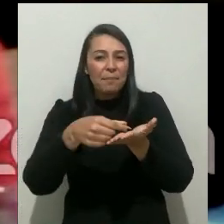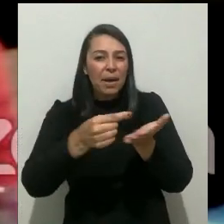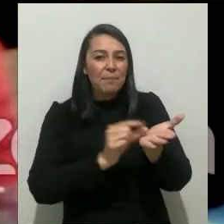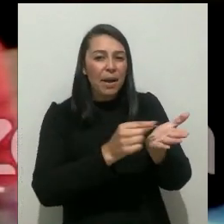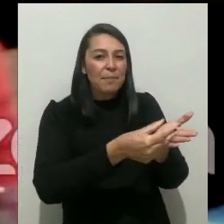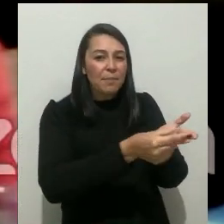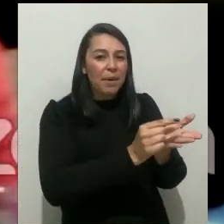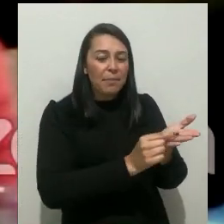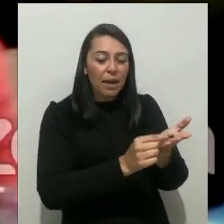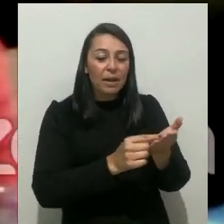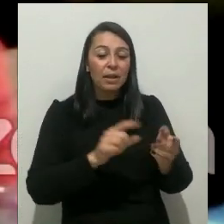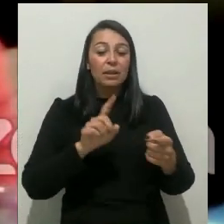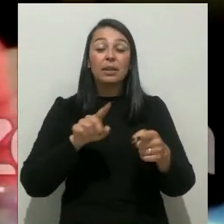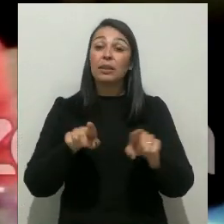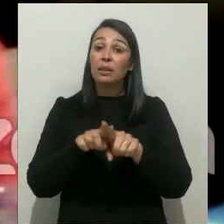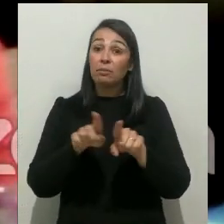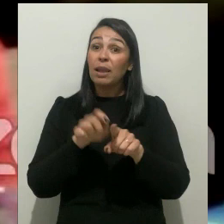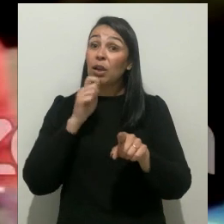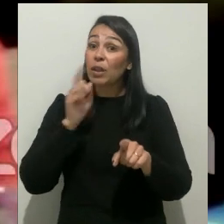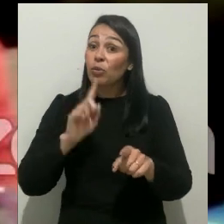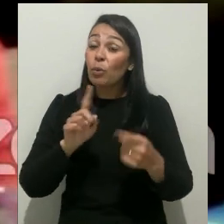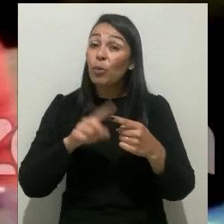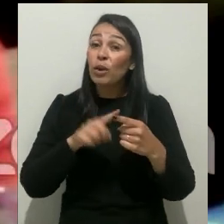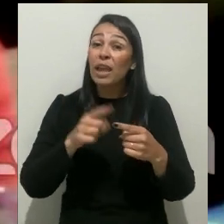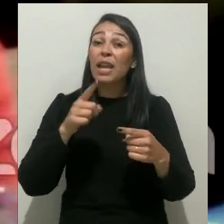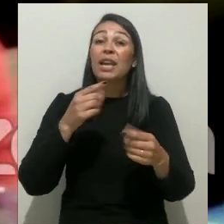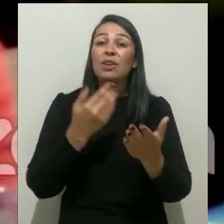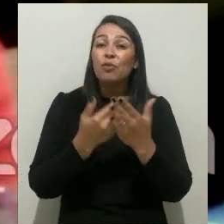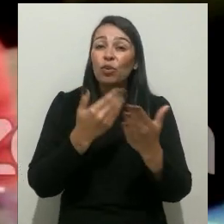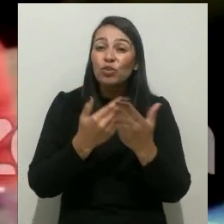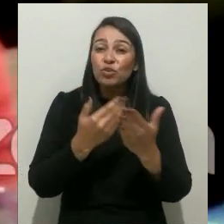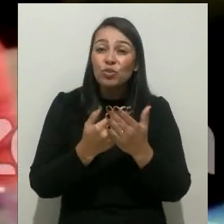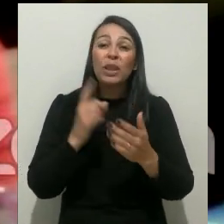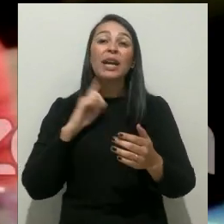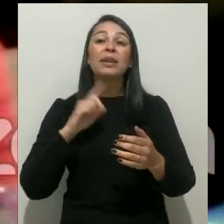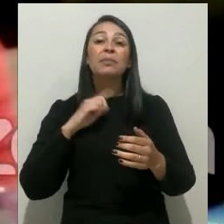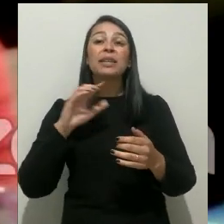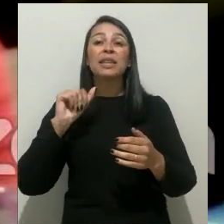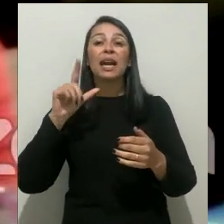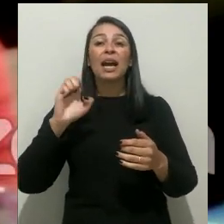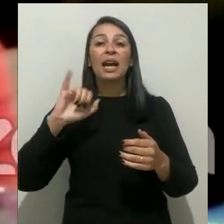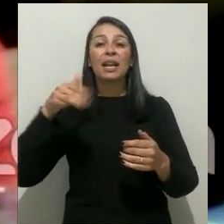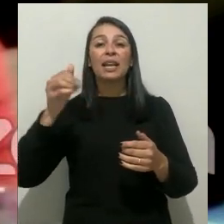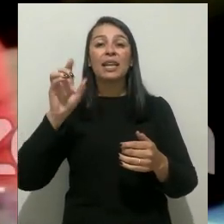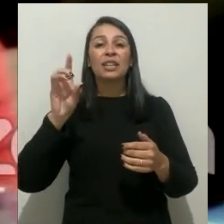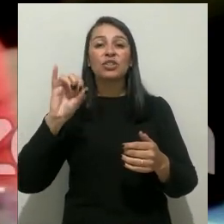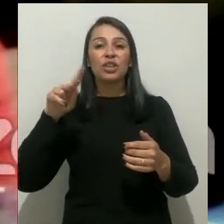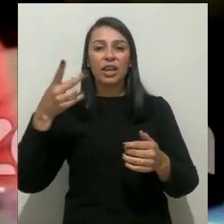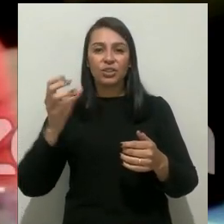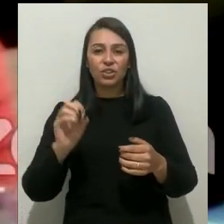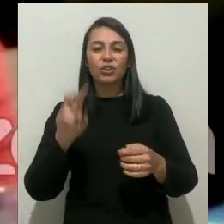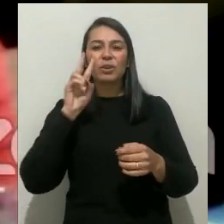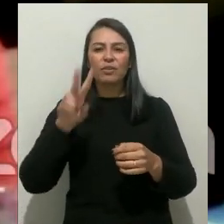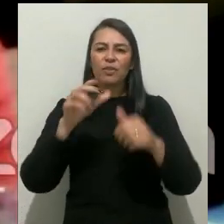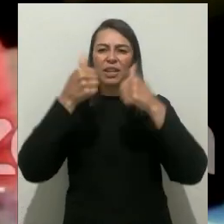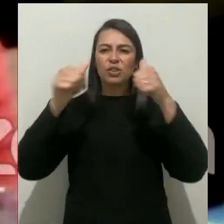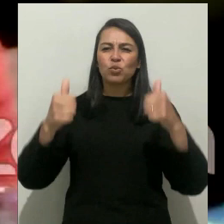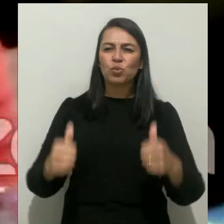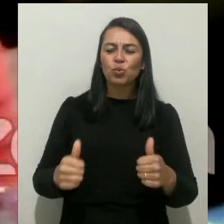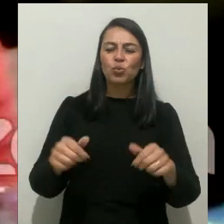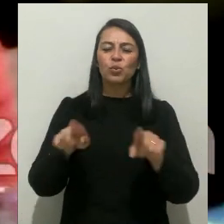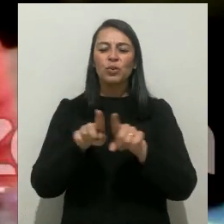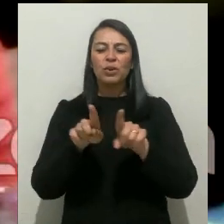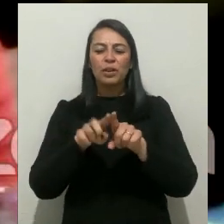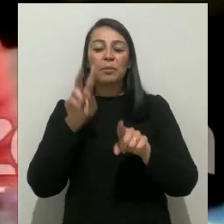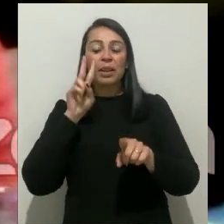estudar o Aleijadinho, lá em Minas. Quando ele vê Aleijadinho, vê a qualidade das esculturas até hoje preservadas e tal, ele